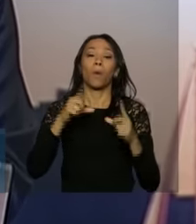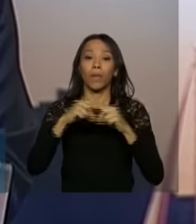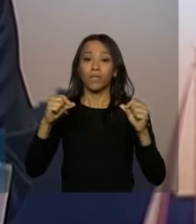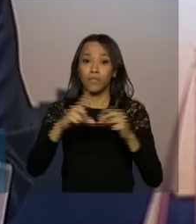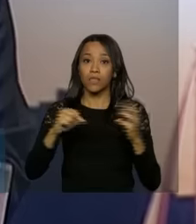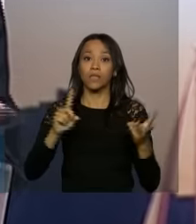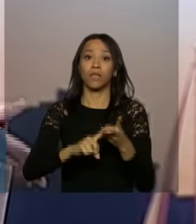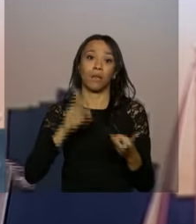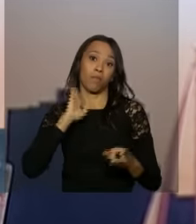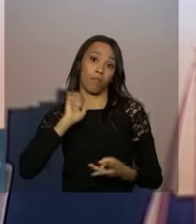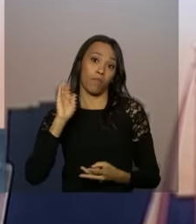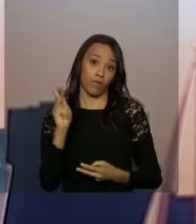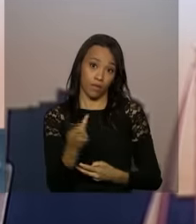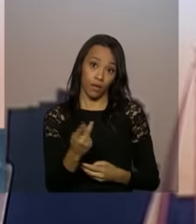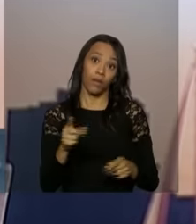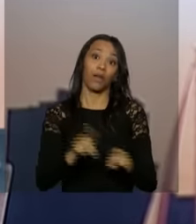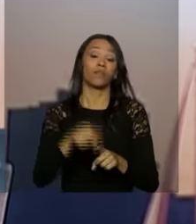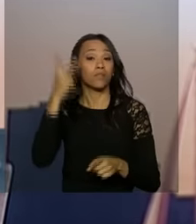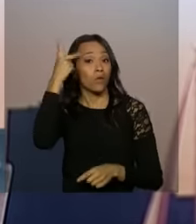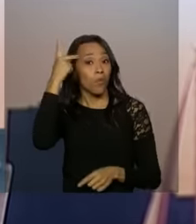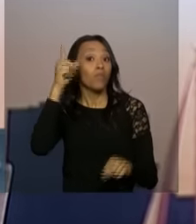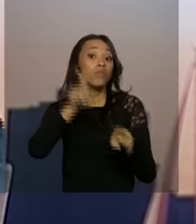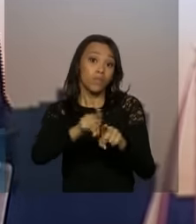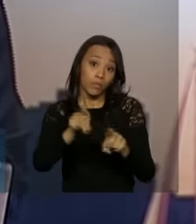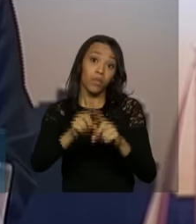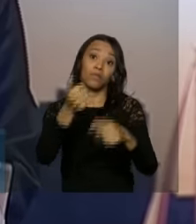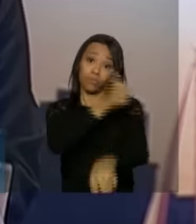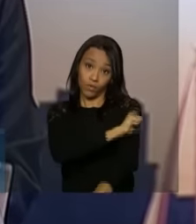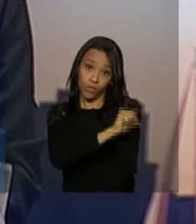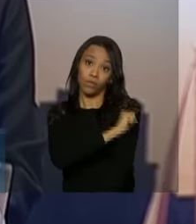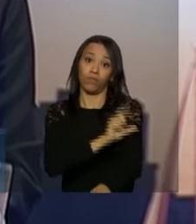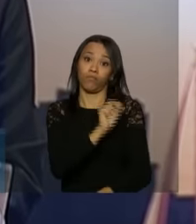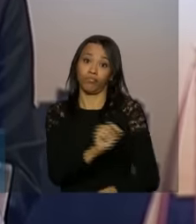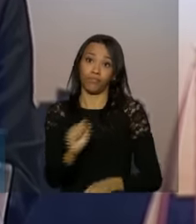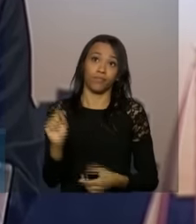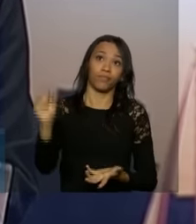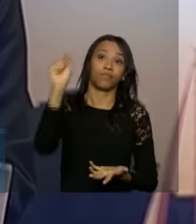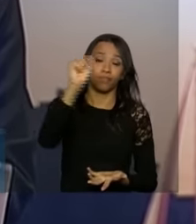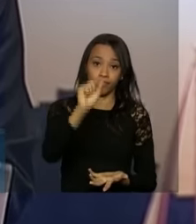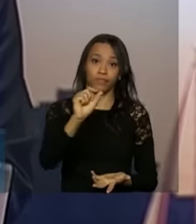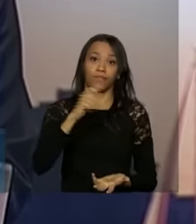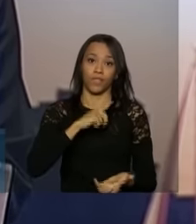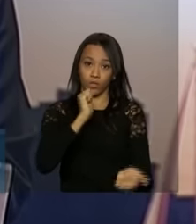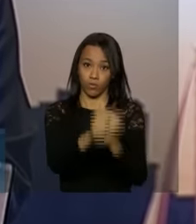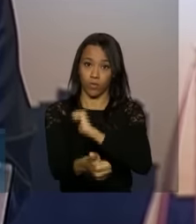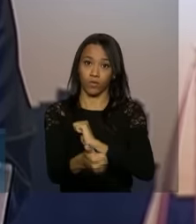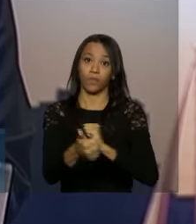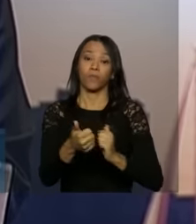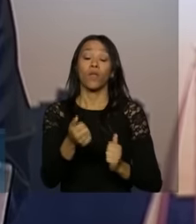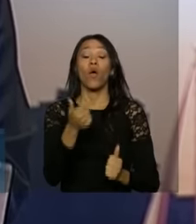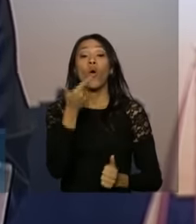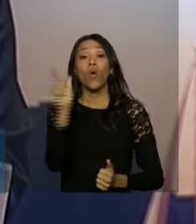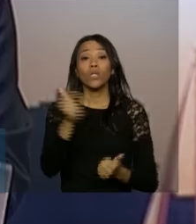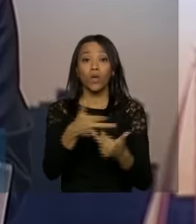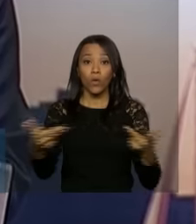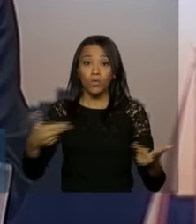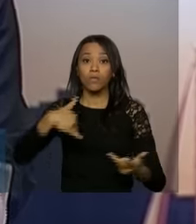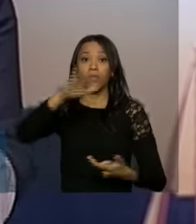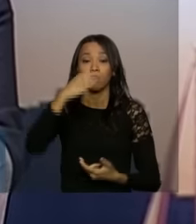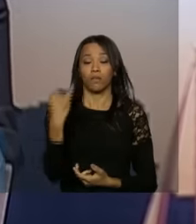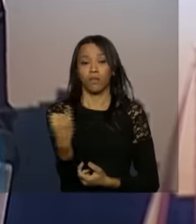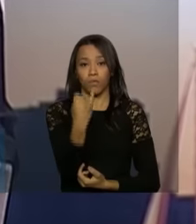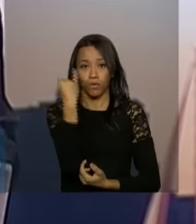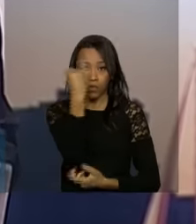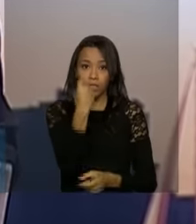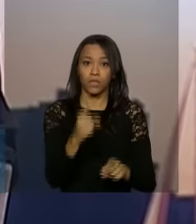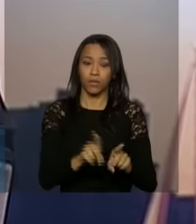São Paulo, além do Rio, é claro. Outra questão que eu acho muito importante é o